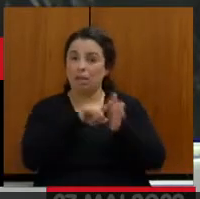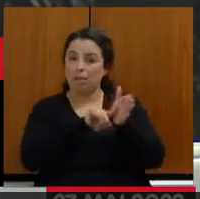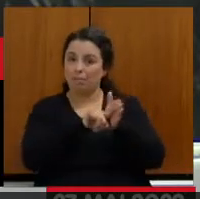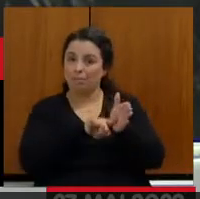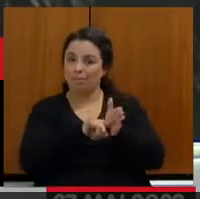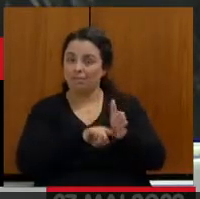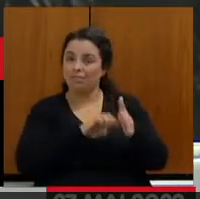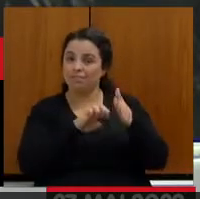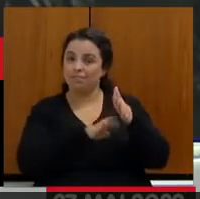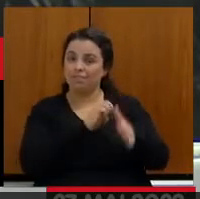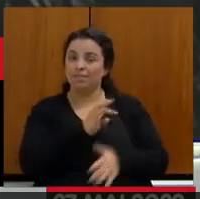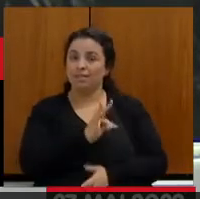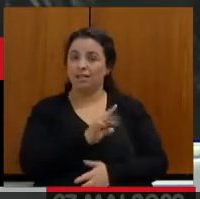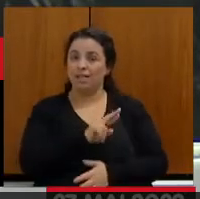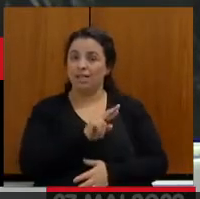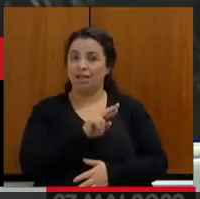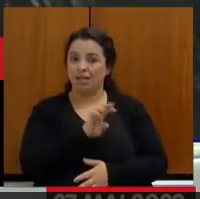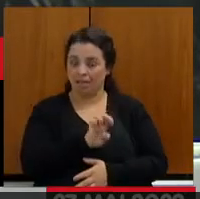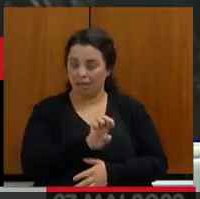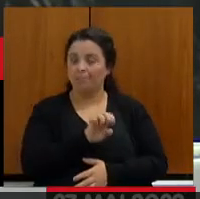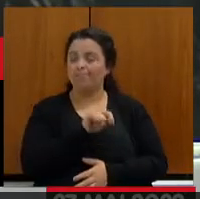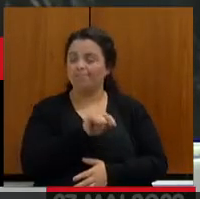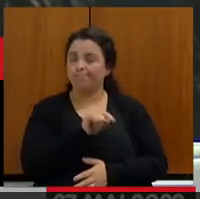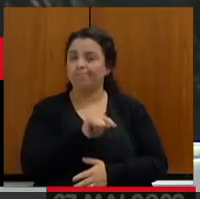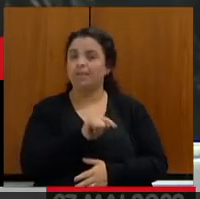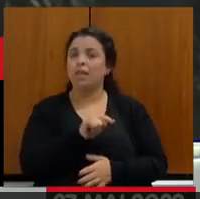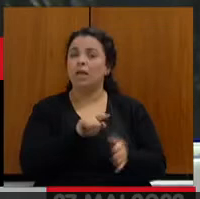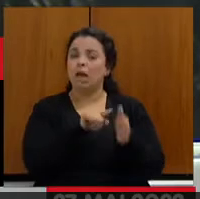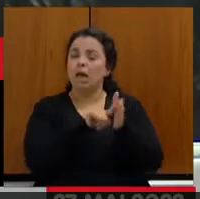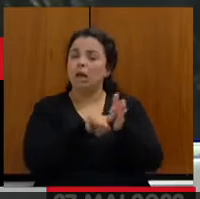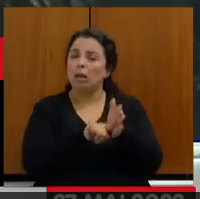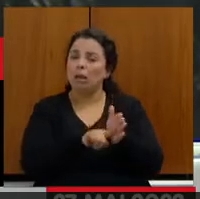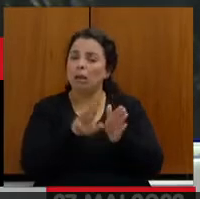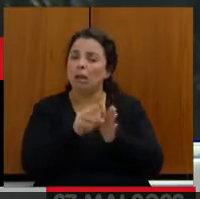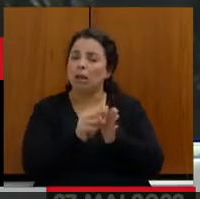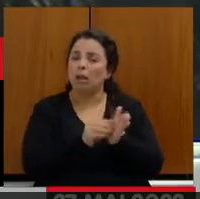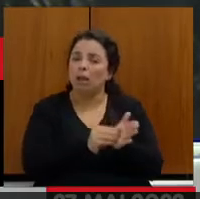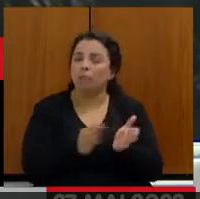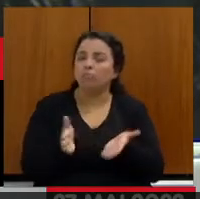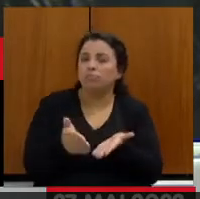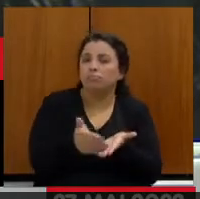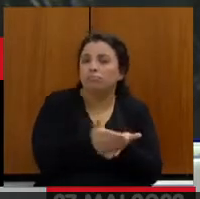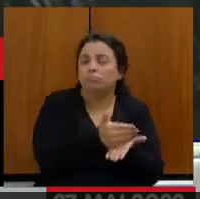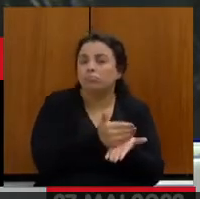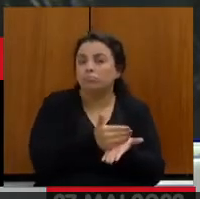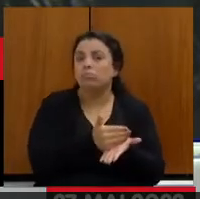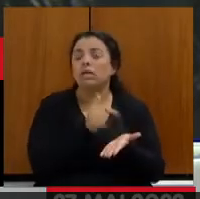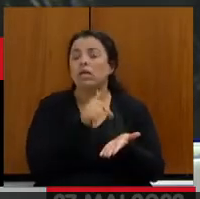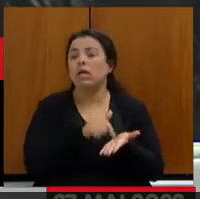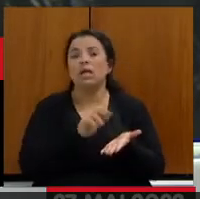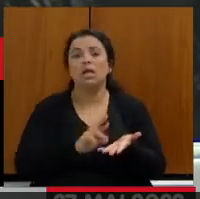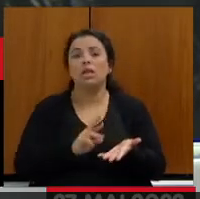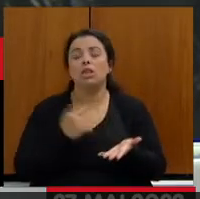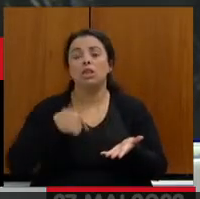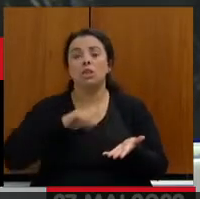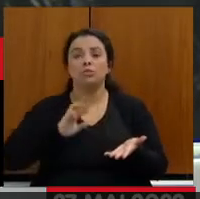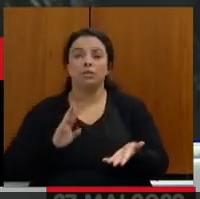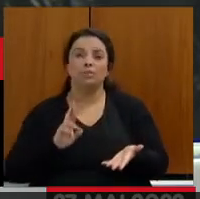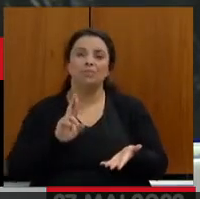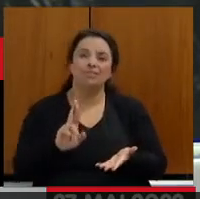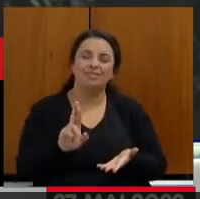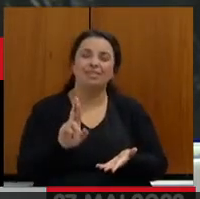partir do censo feito no fechamento agora né da retirada dos títulos eleitorais representamos